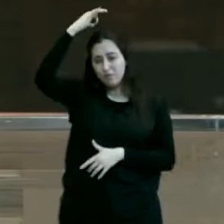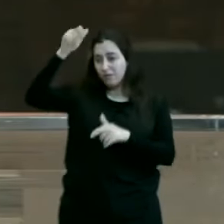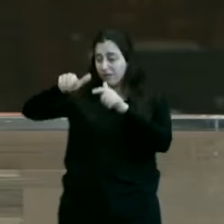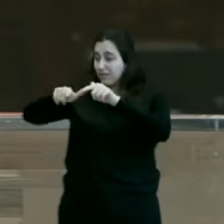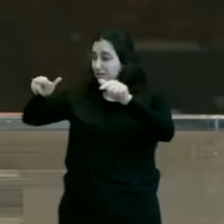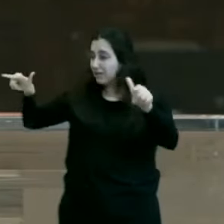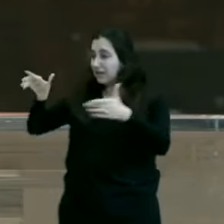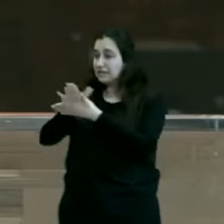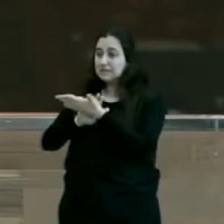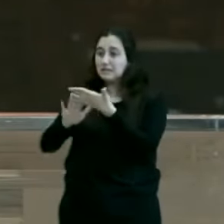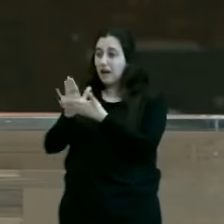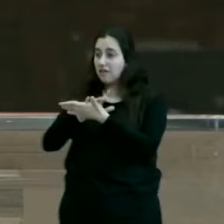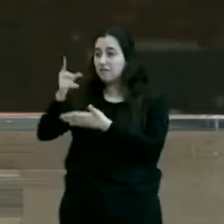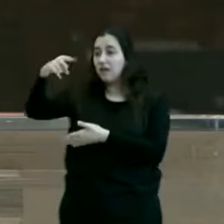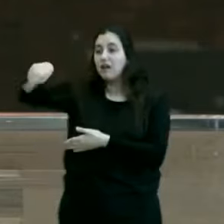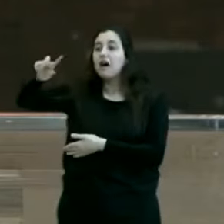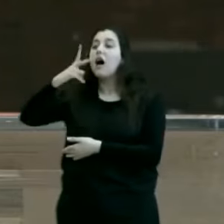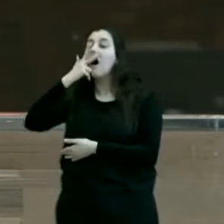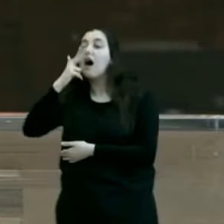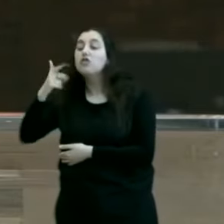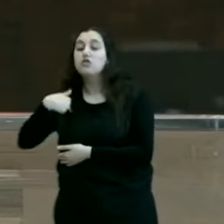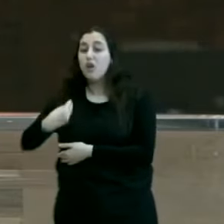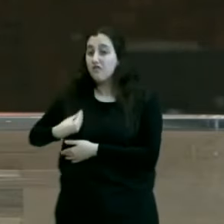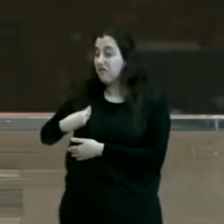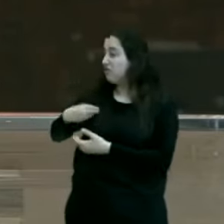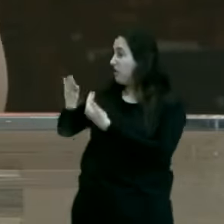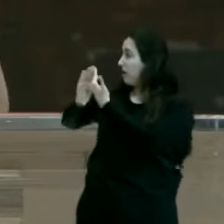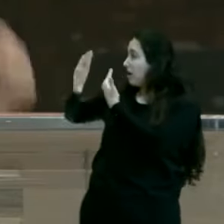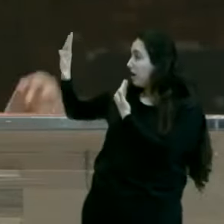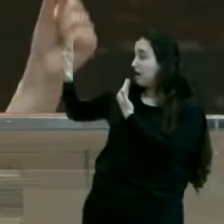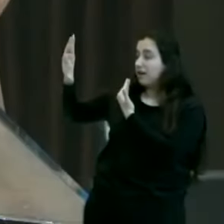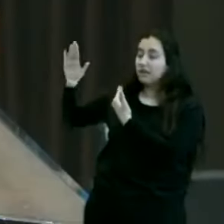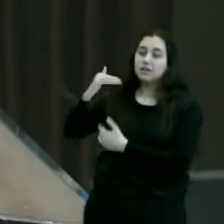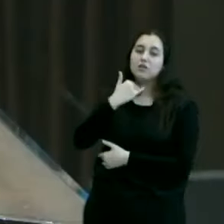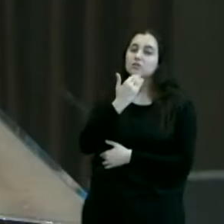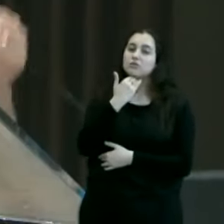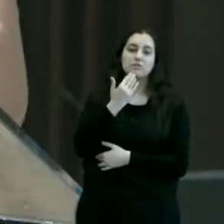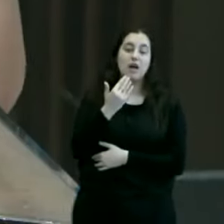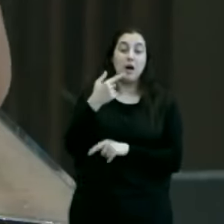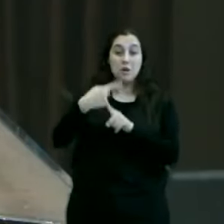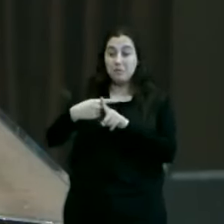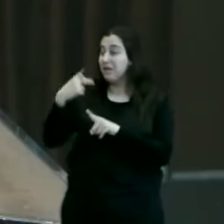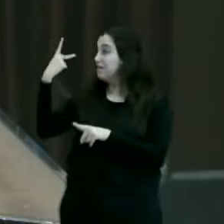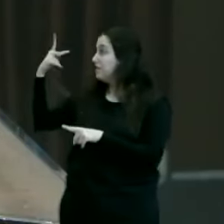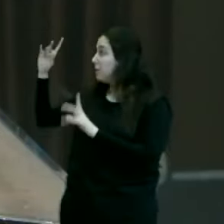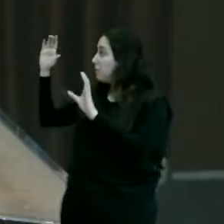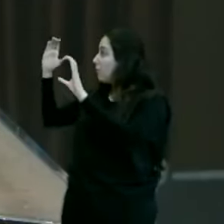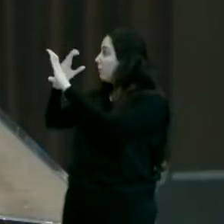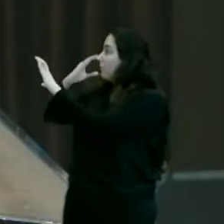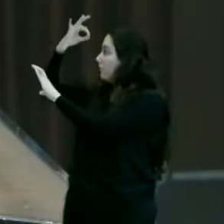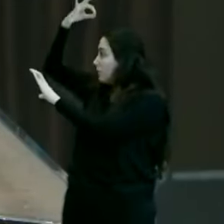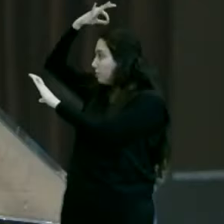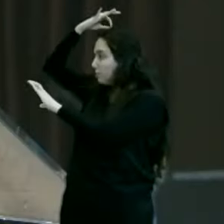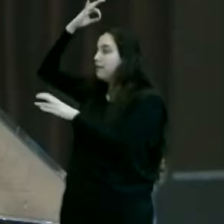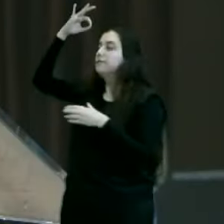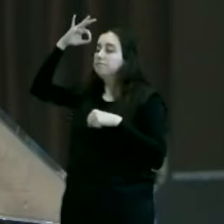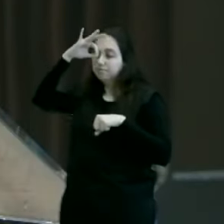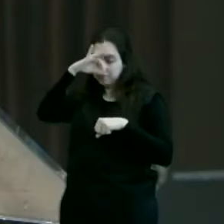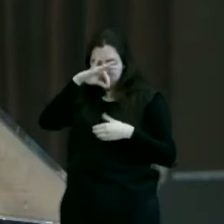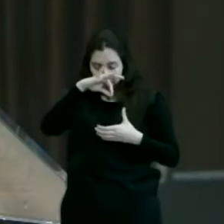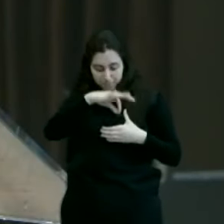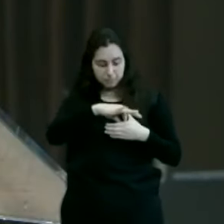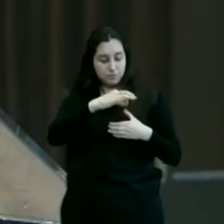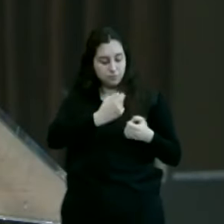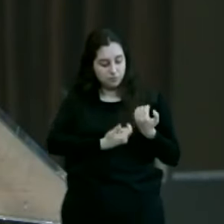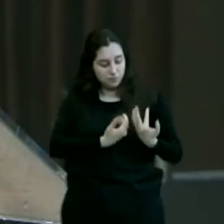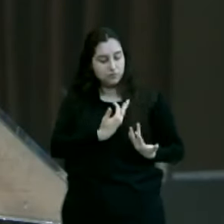achando e crendo que conseguiria viver sem ela. A plenitude do Espírito faz parte do avivamento que o Senhor quer